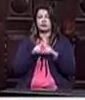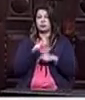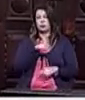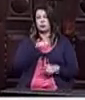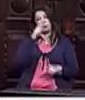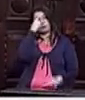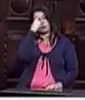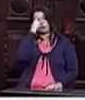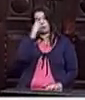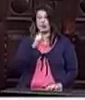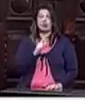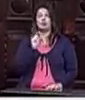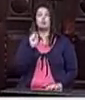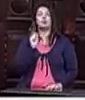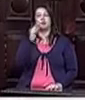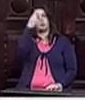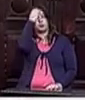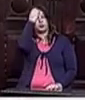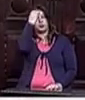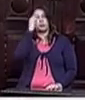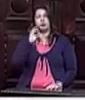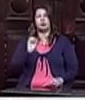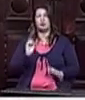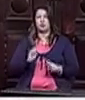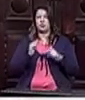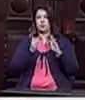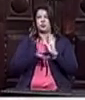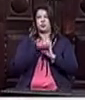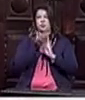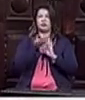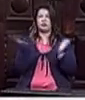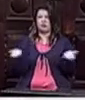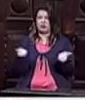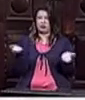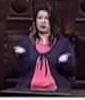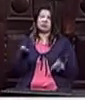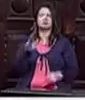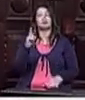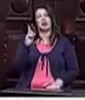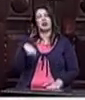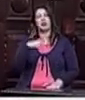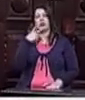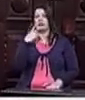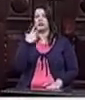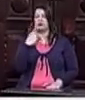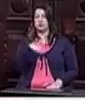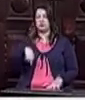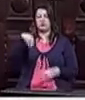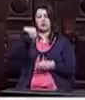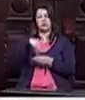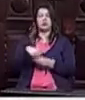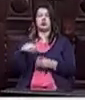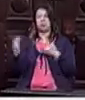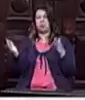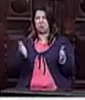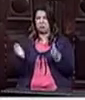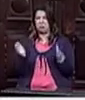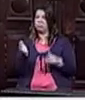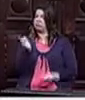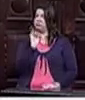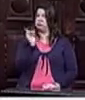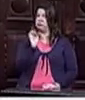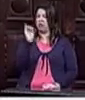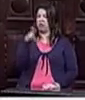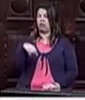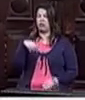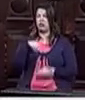A responsabilidade sobre isso é de todo mundo que sustentou o PMDB até hoje. É disso que a gente está votando. Não estamos votando apenas uma previsão de orçamento, não. Estamos